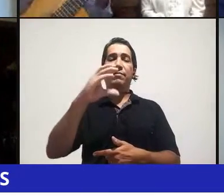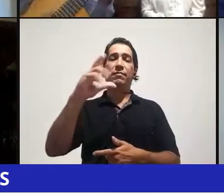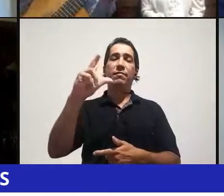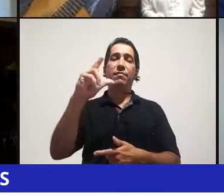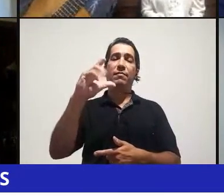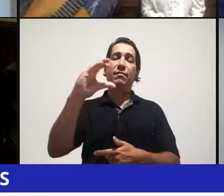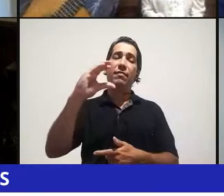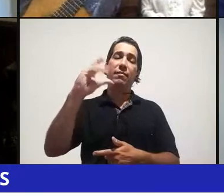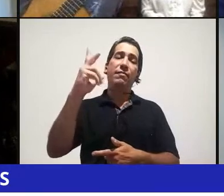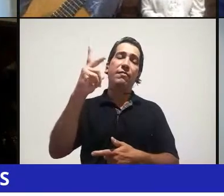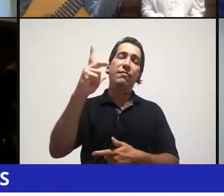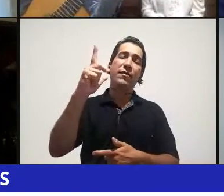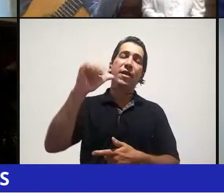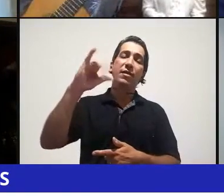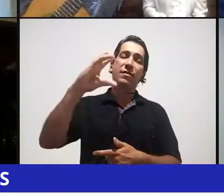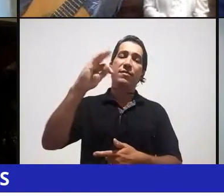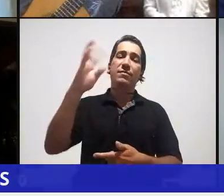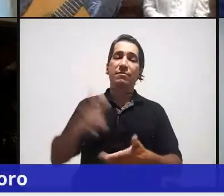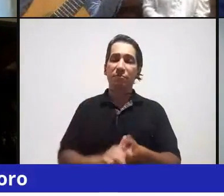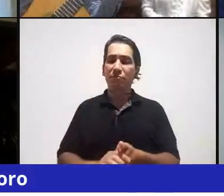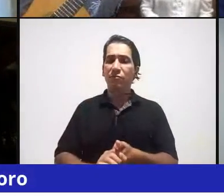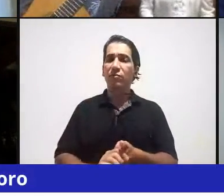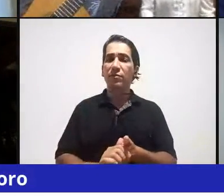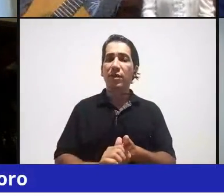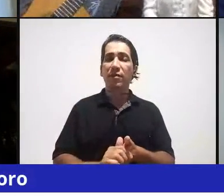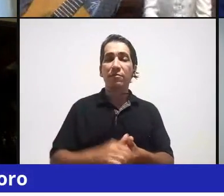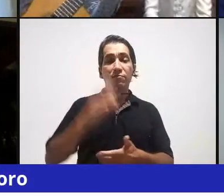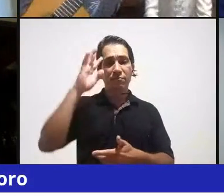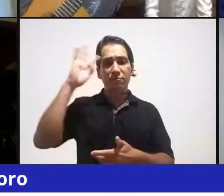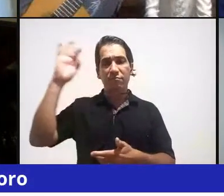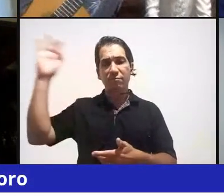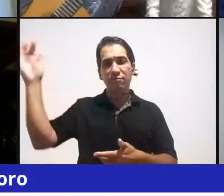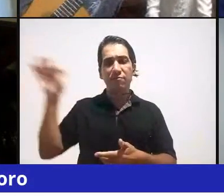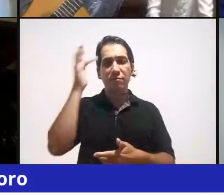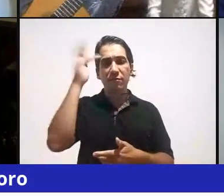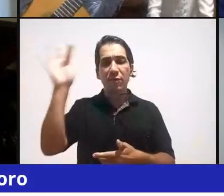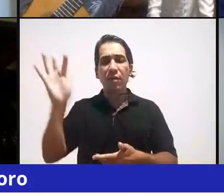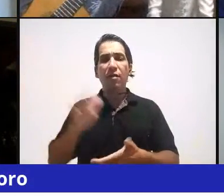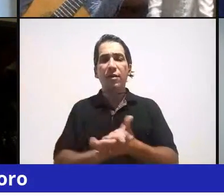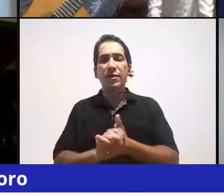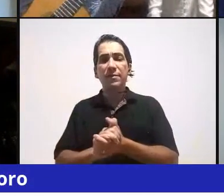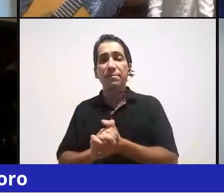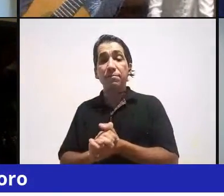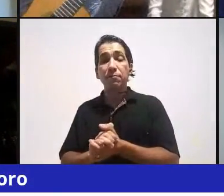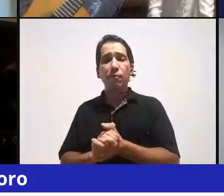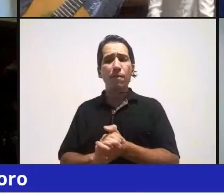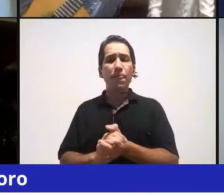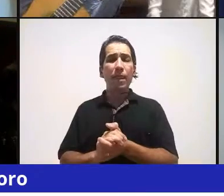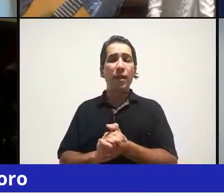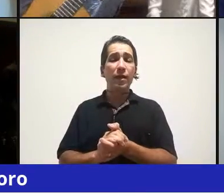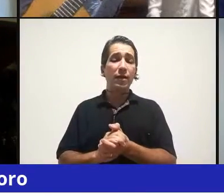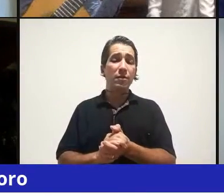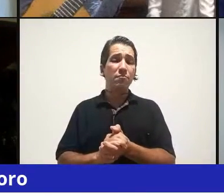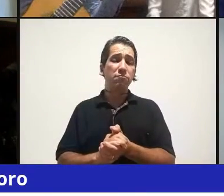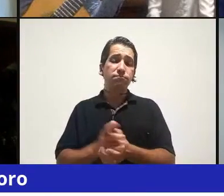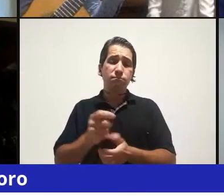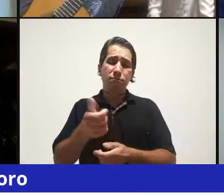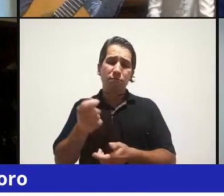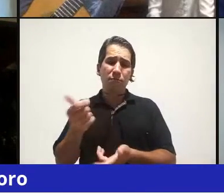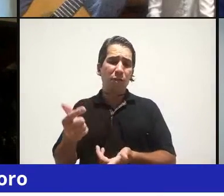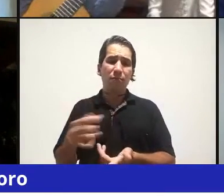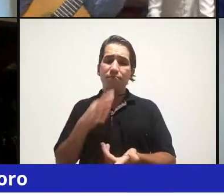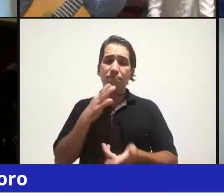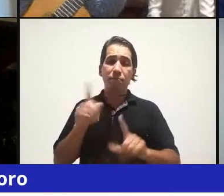Cristo. É um filósofo que, apesar de não ser muito conhecido da gente, há uma passagem dele que todos nós já